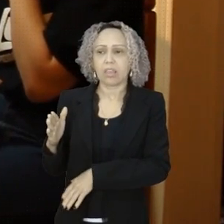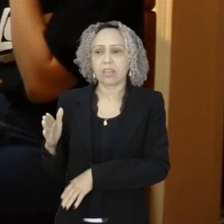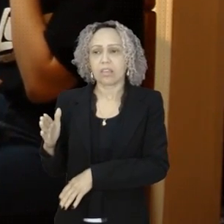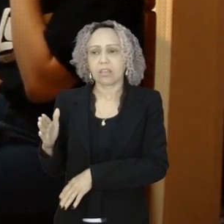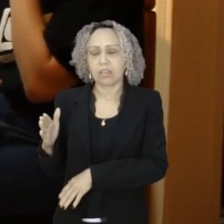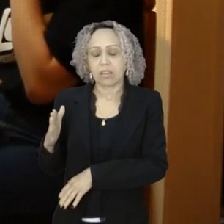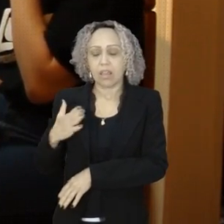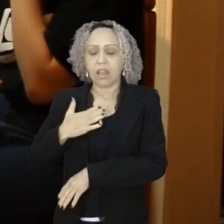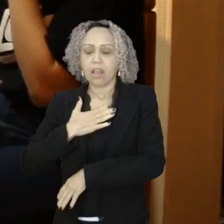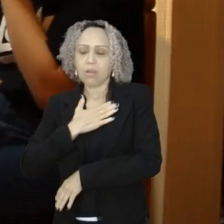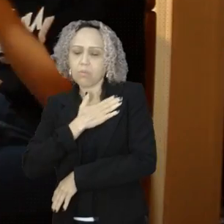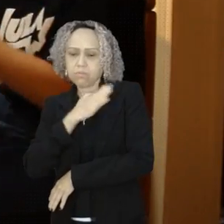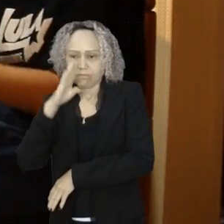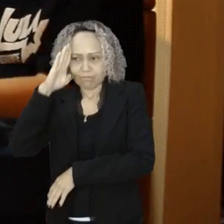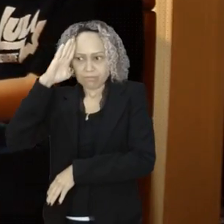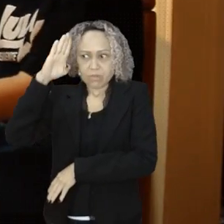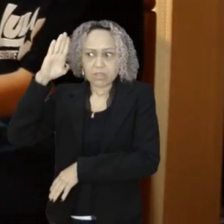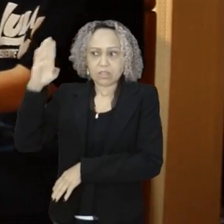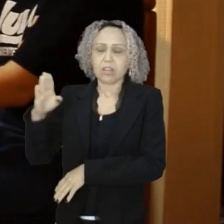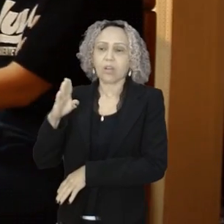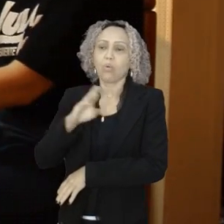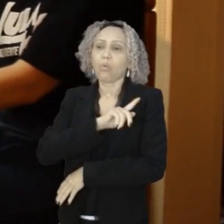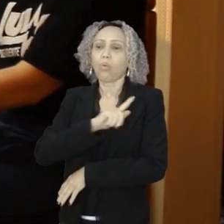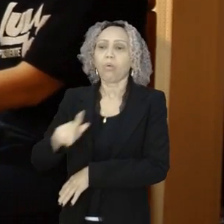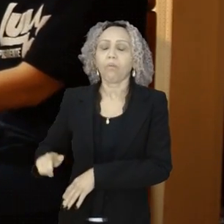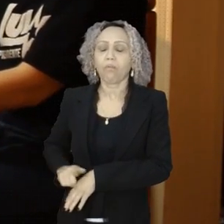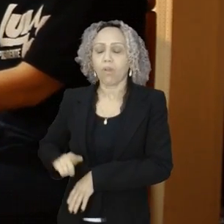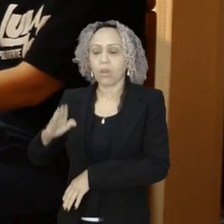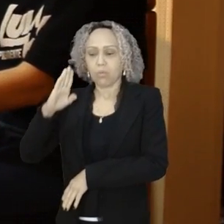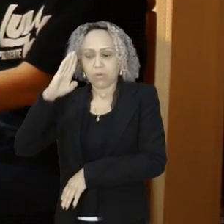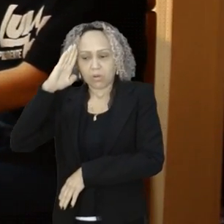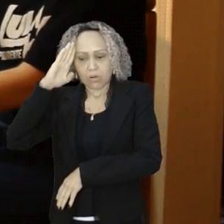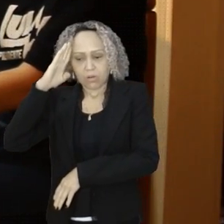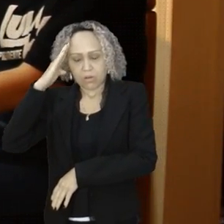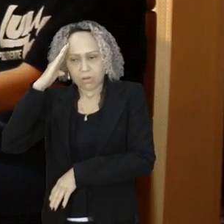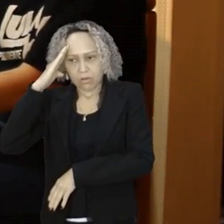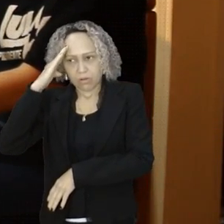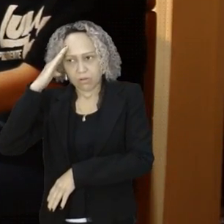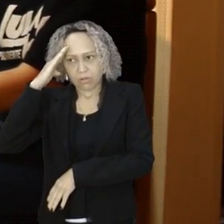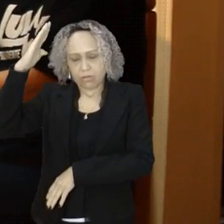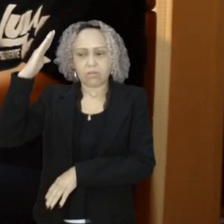sendo enfraquecida pela pressão popular, essa coisa toda. E aí,